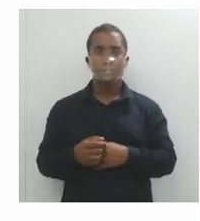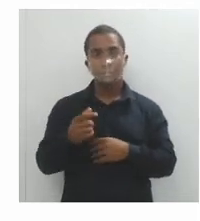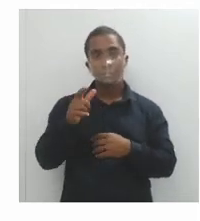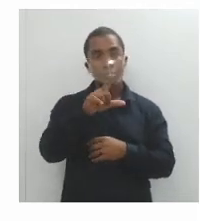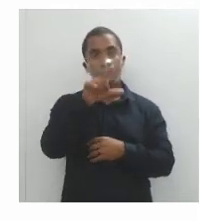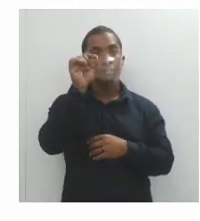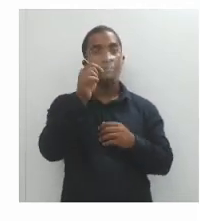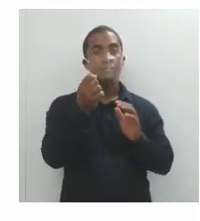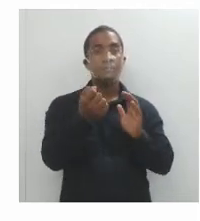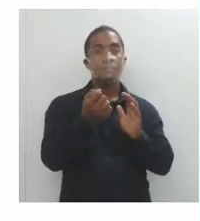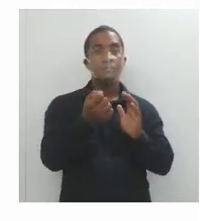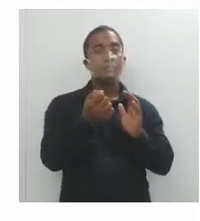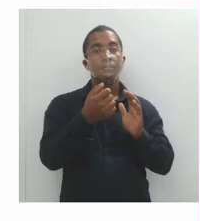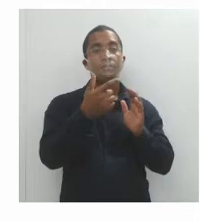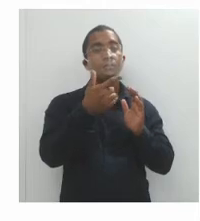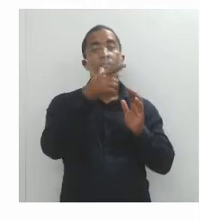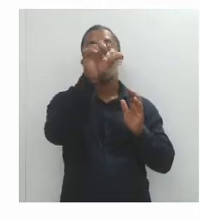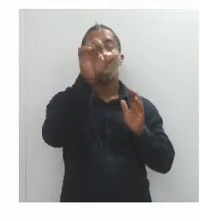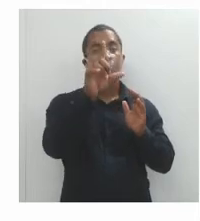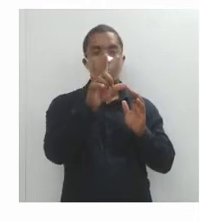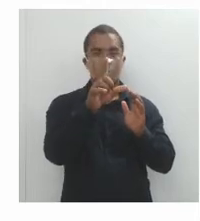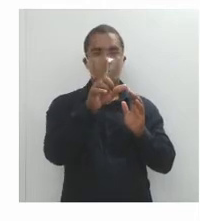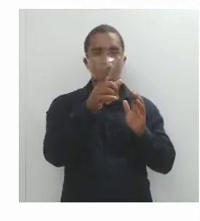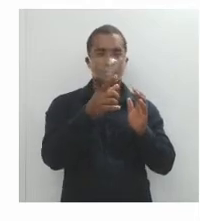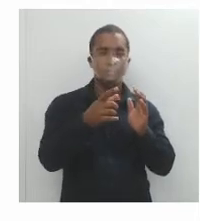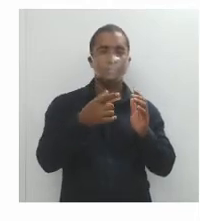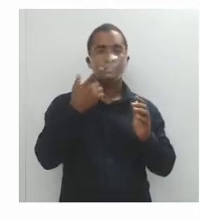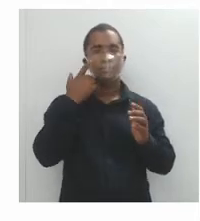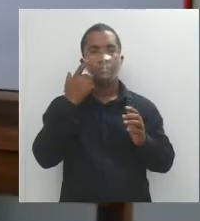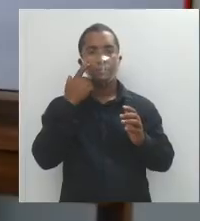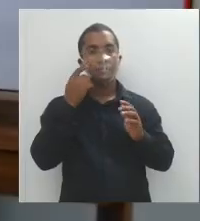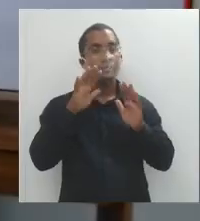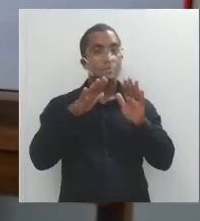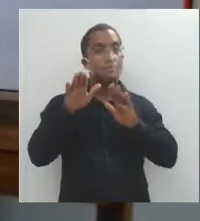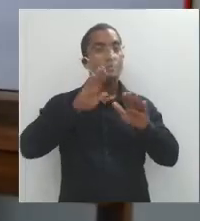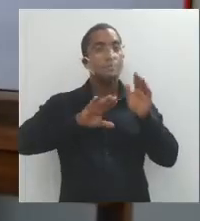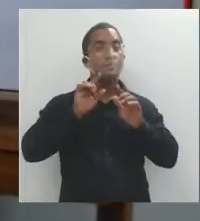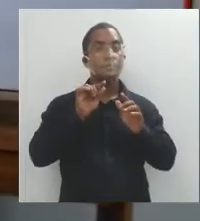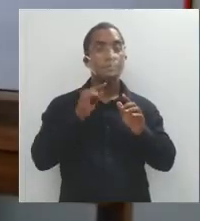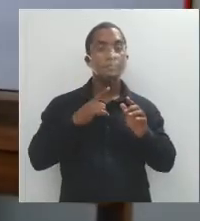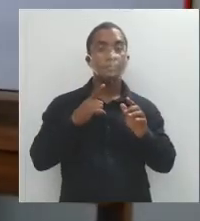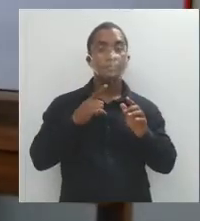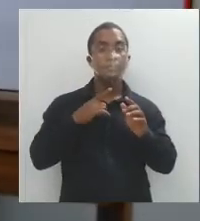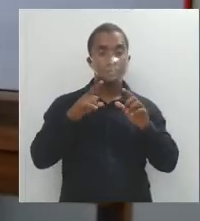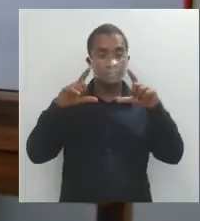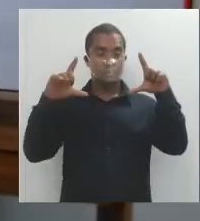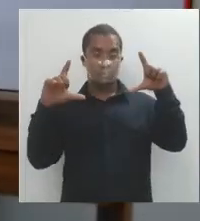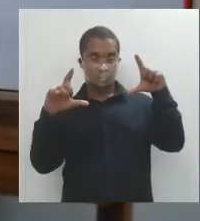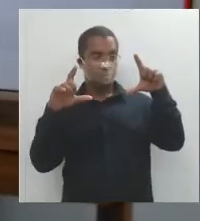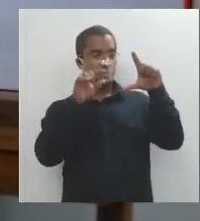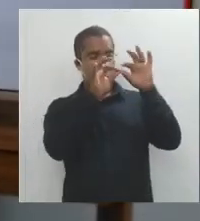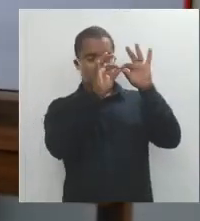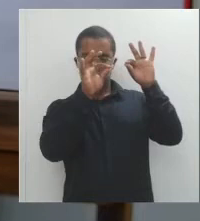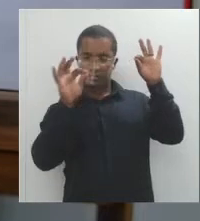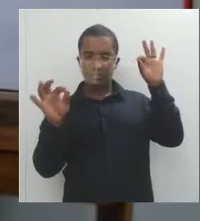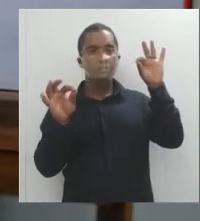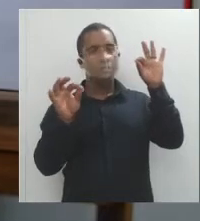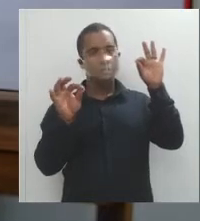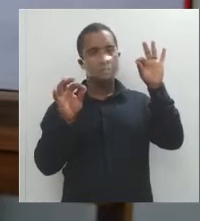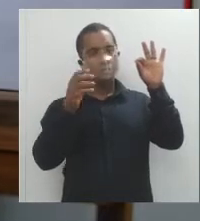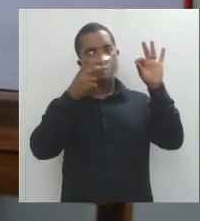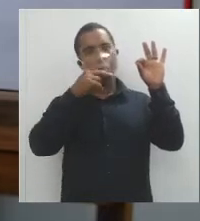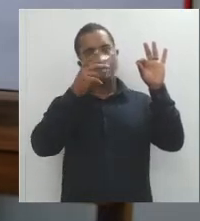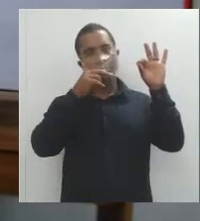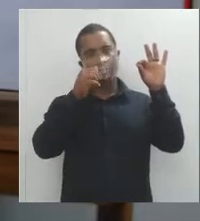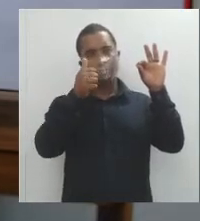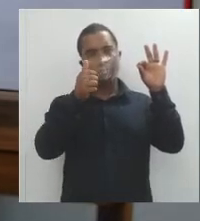outra marca de ventilador, por exemplo, pegar outro modelo. Agora eu vou ter o cuidado de pegar um ventilador que tem o mesmo tamanho. Porque esse ventilador aí de 42